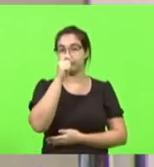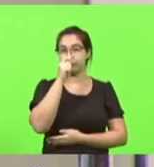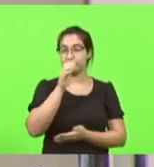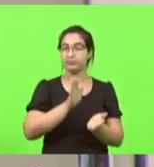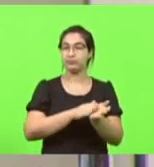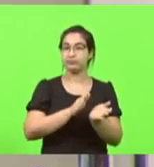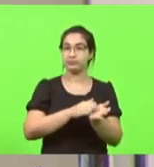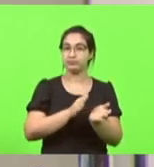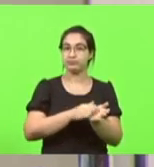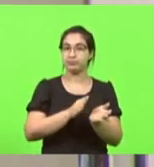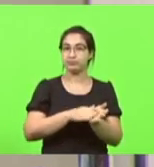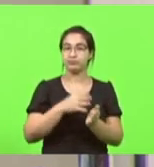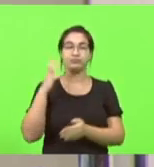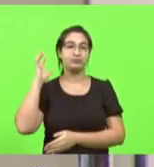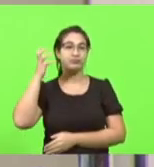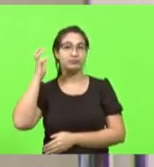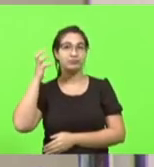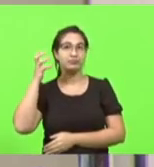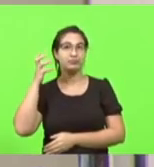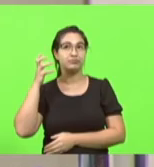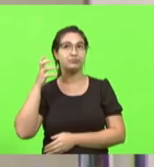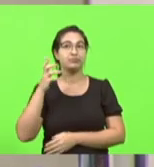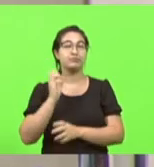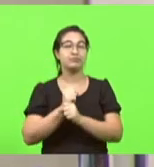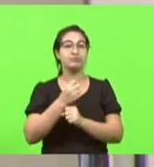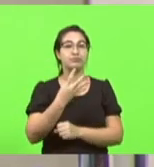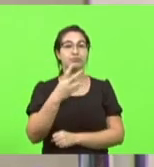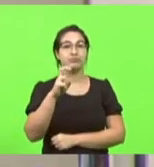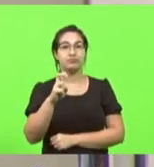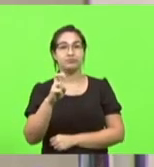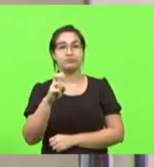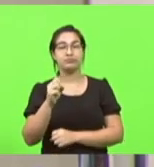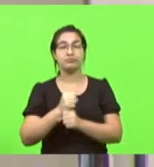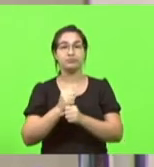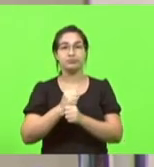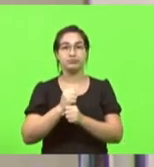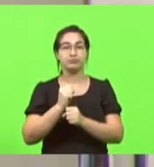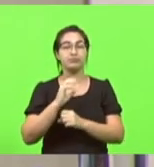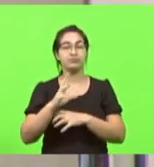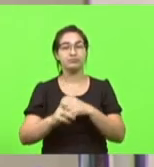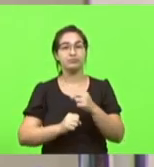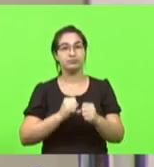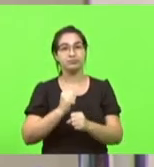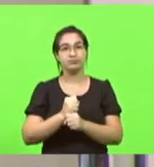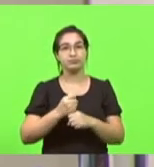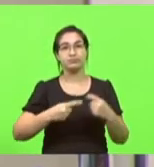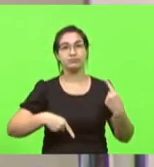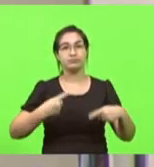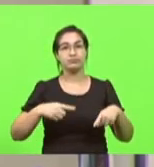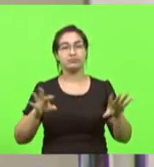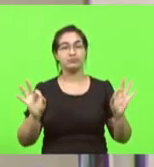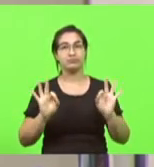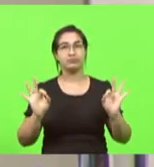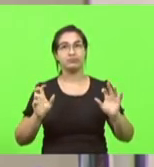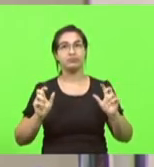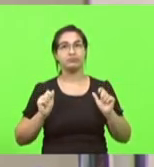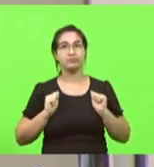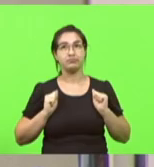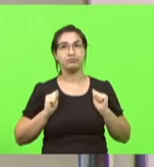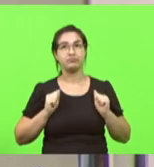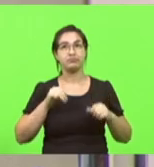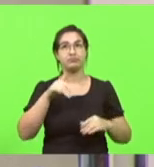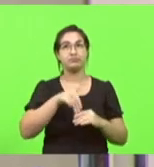aplausos à Rádio Condá pelo aniversário de 45 anos. Em discussão. Não havendo quem queira discutir, em votação, deputados que aprovam, permaneçam como se